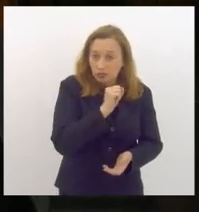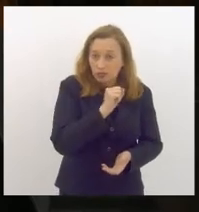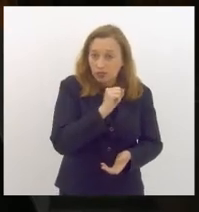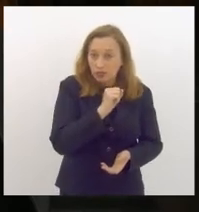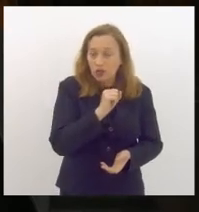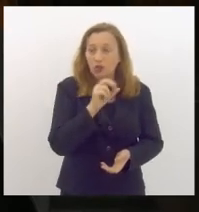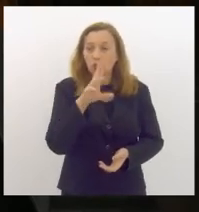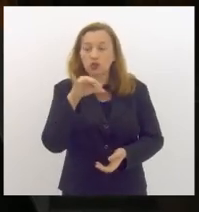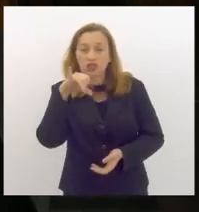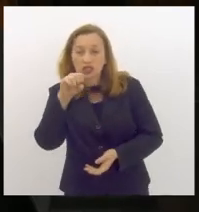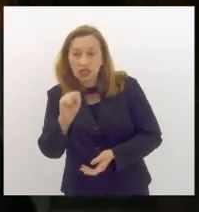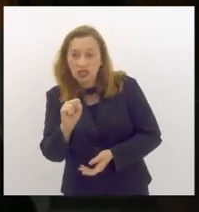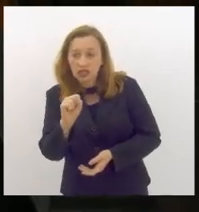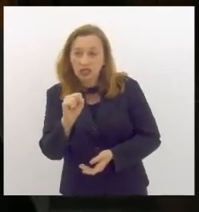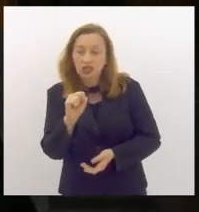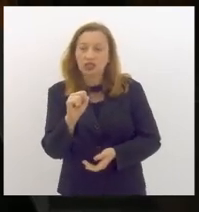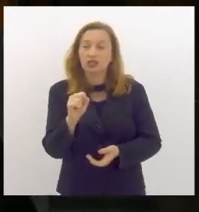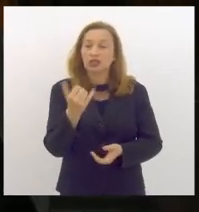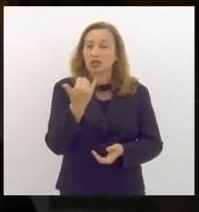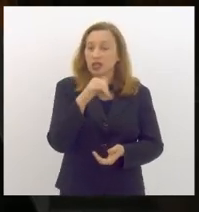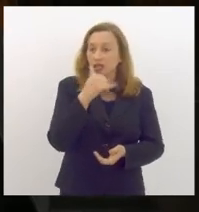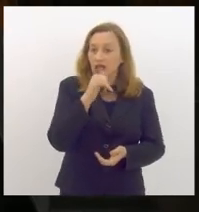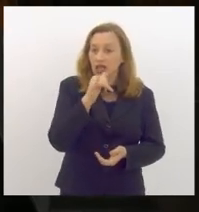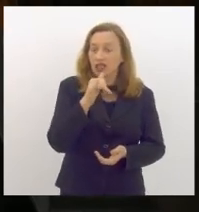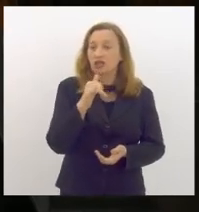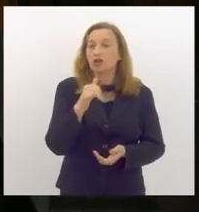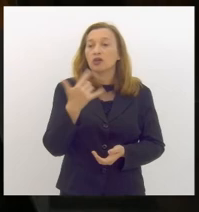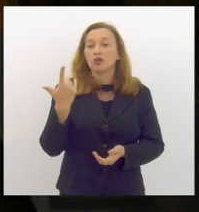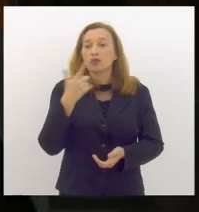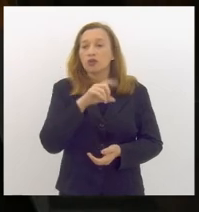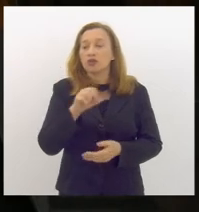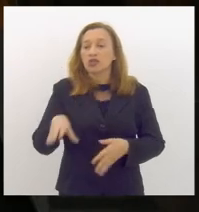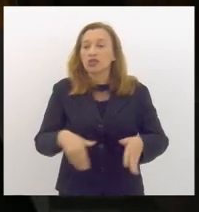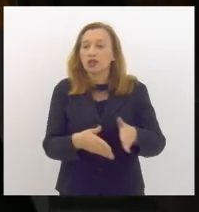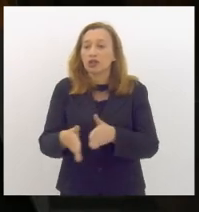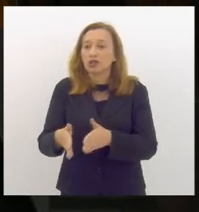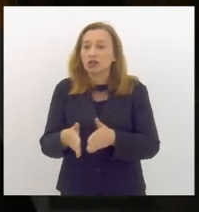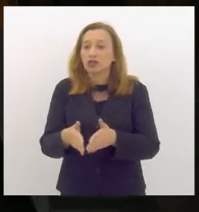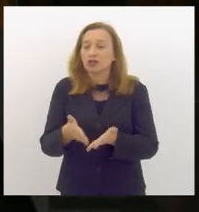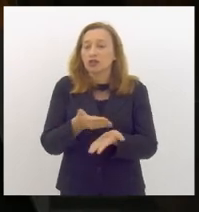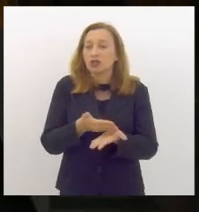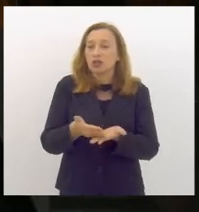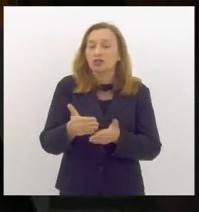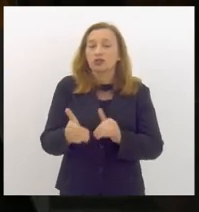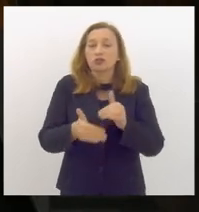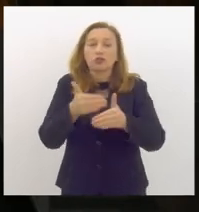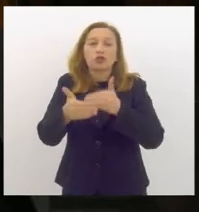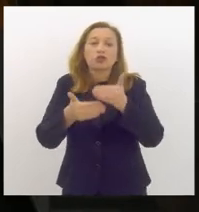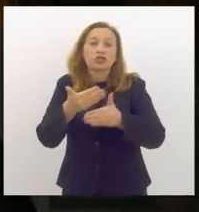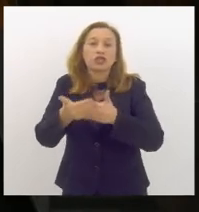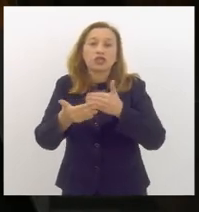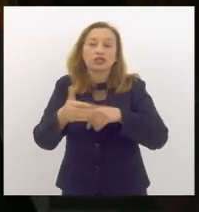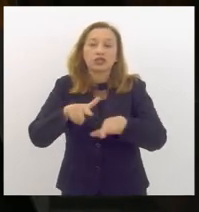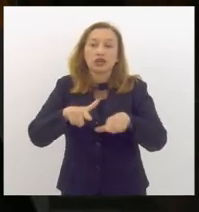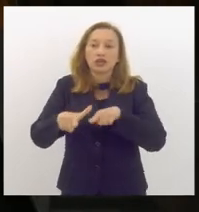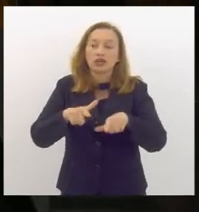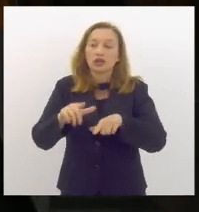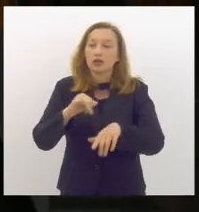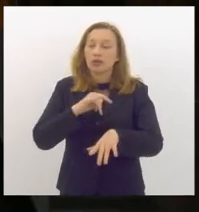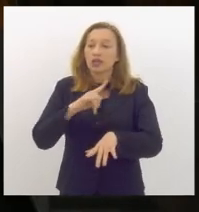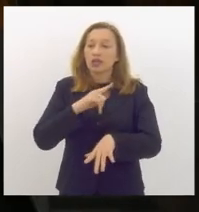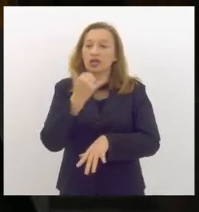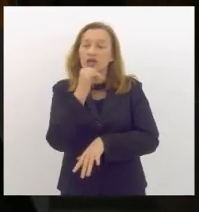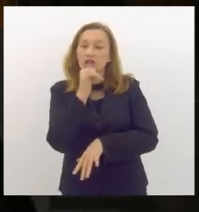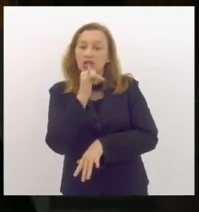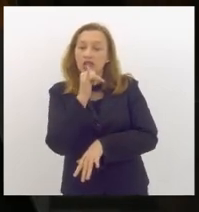essas usinas termoelétricas estavam conseguindo caminhar para o início de um processo de operação para gerar energia suja